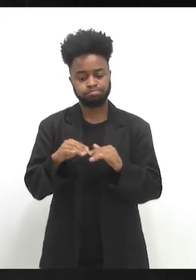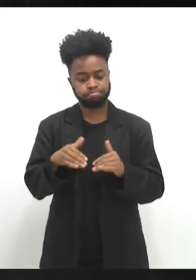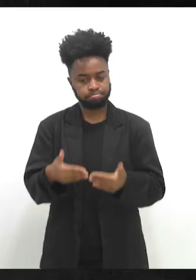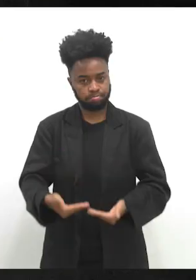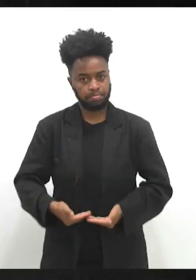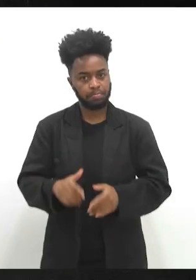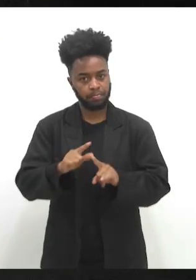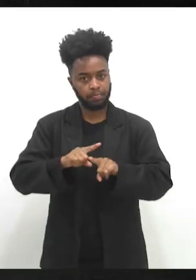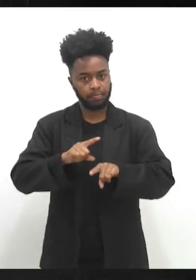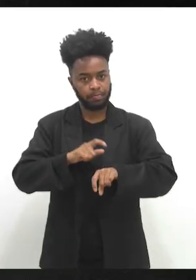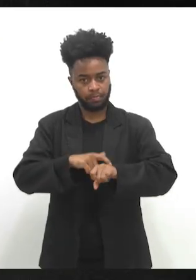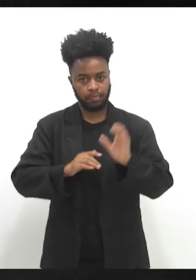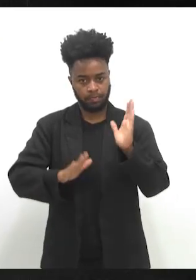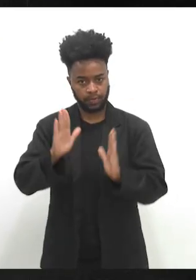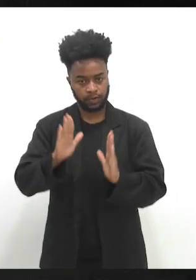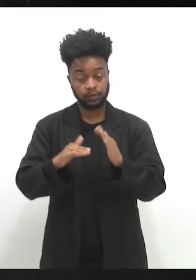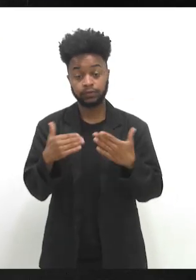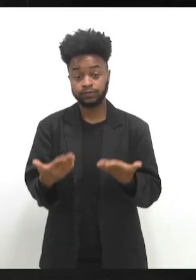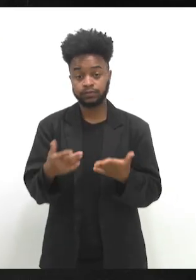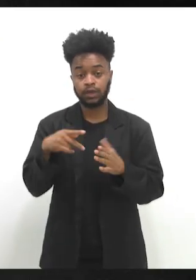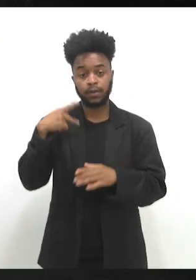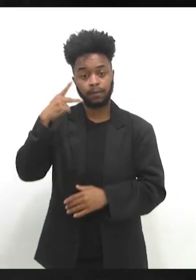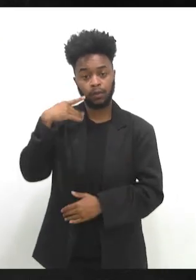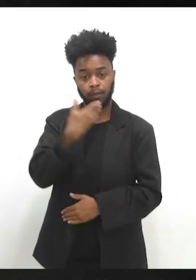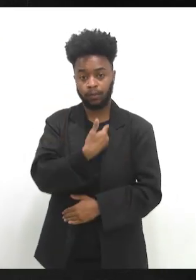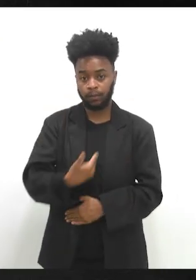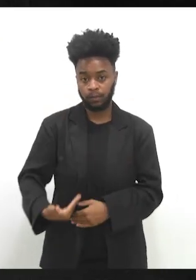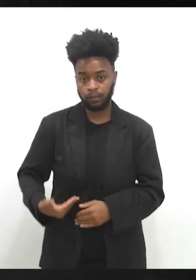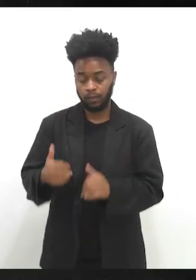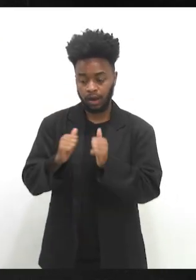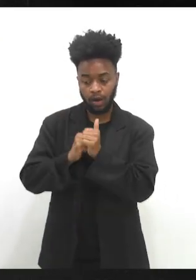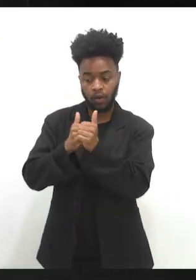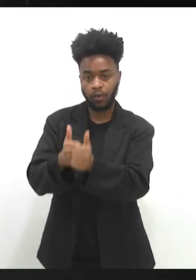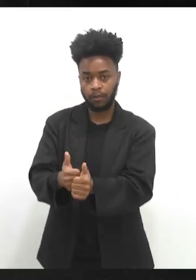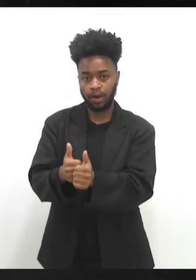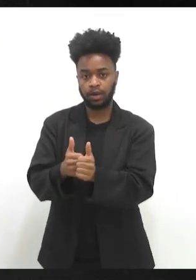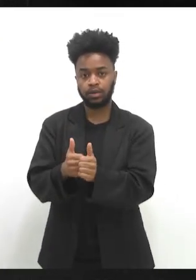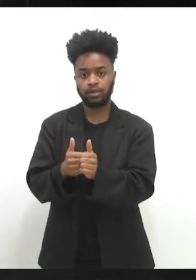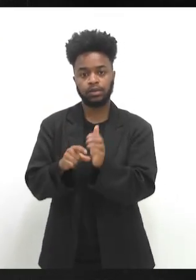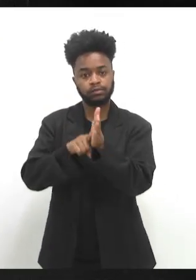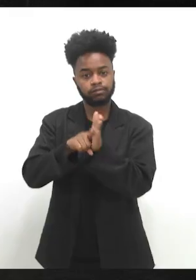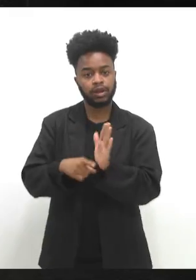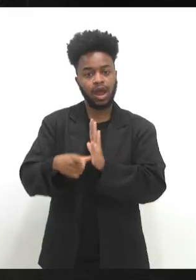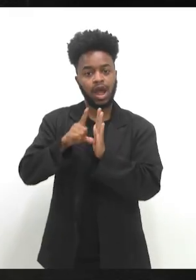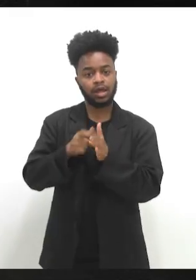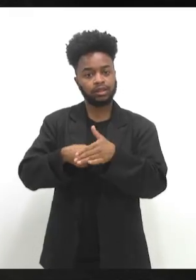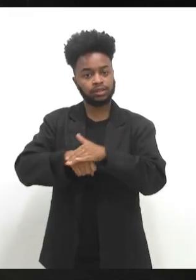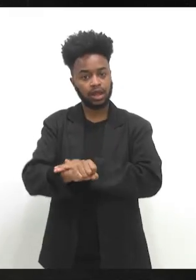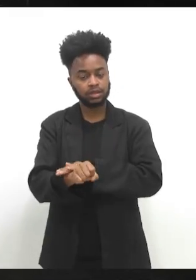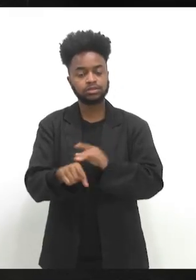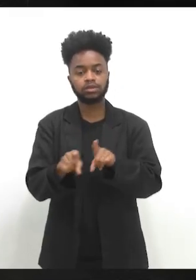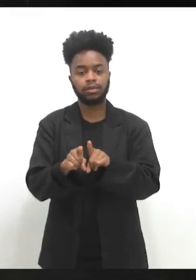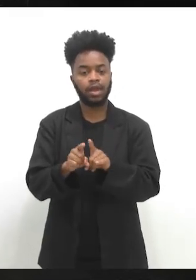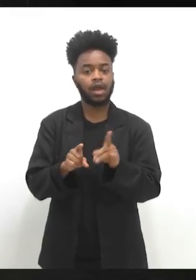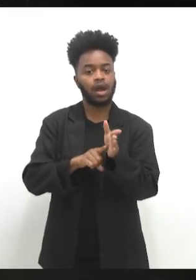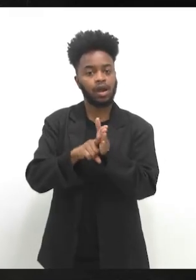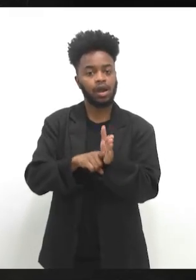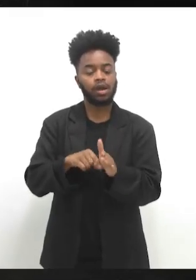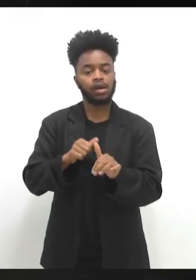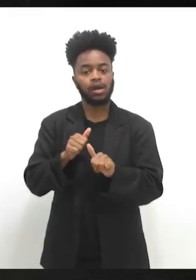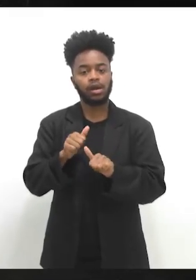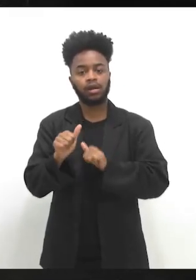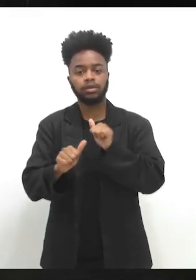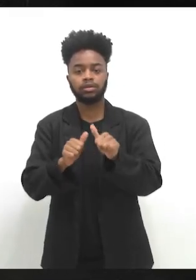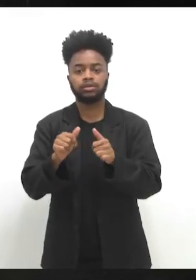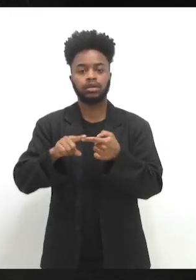uma criança. Sim. Então, um olhar das políticas públicas, de um acompanhamento de um pré-natal, um acompanhamento, né,